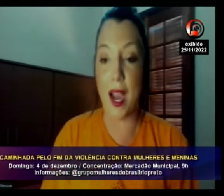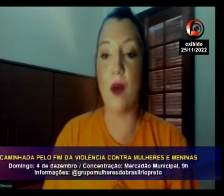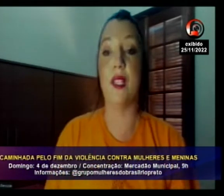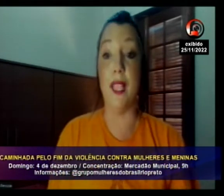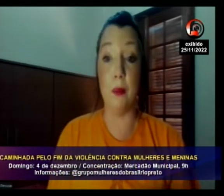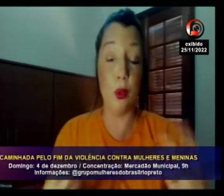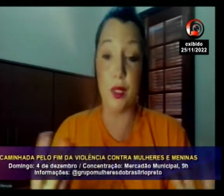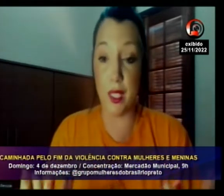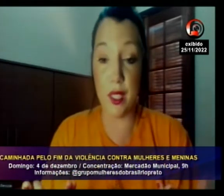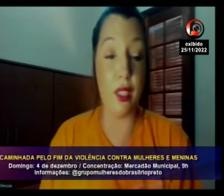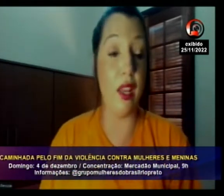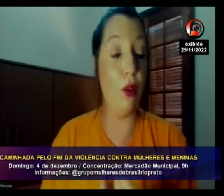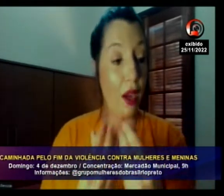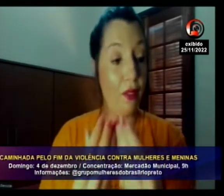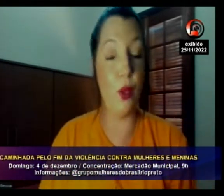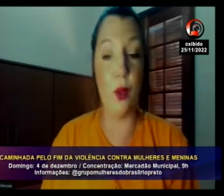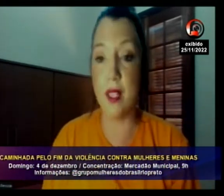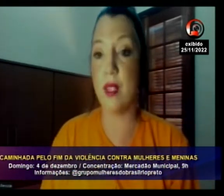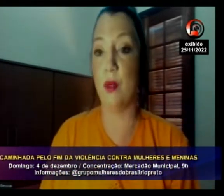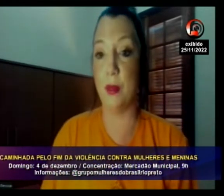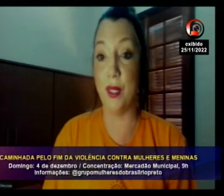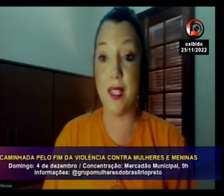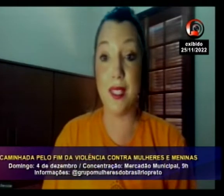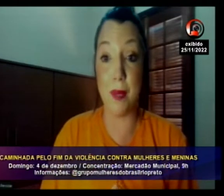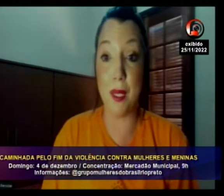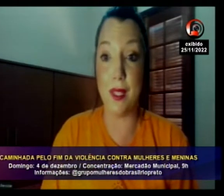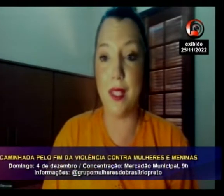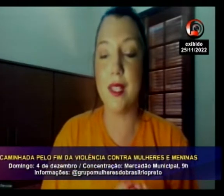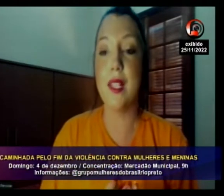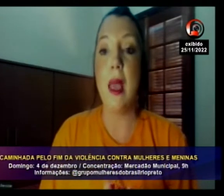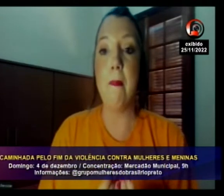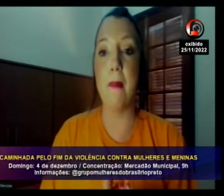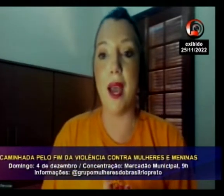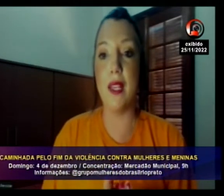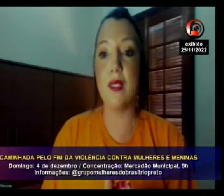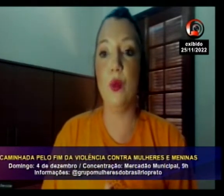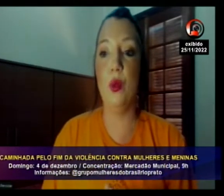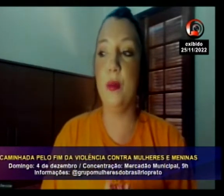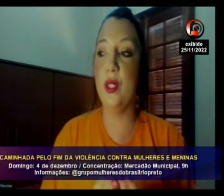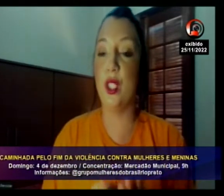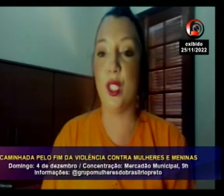Por uma causa que é muito triste, né? A violência contra mulheres e meninas,